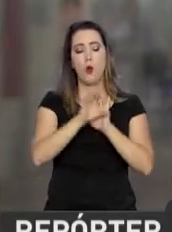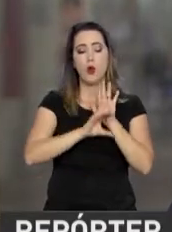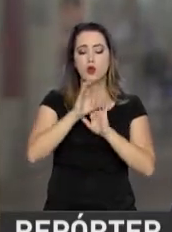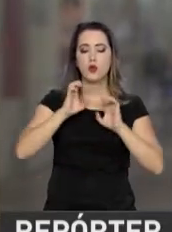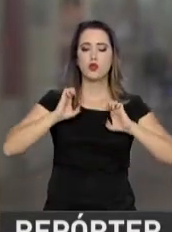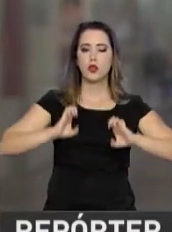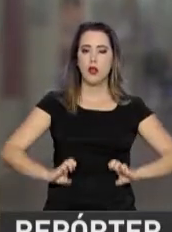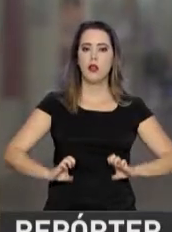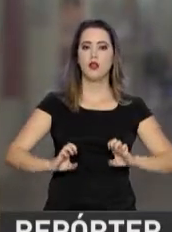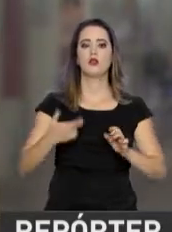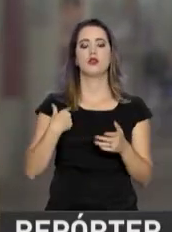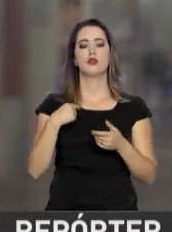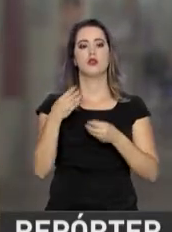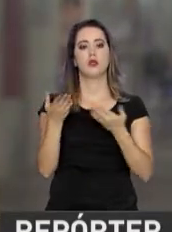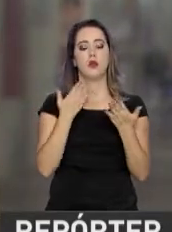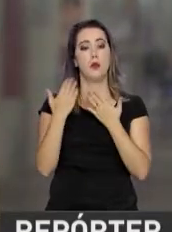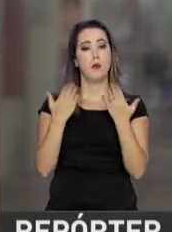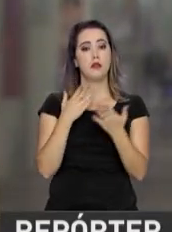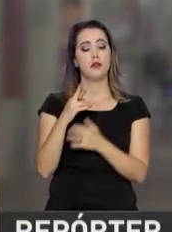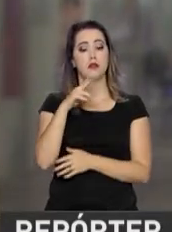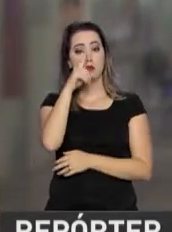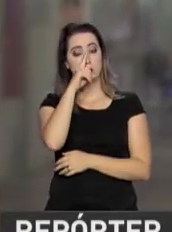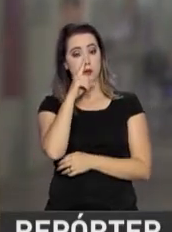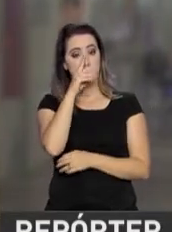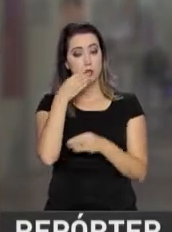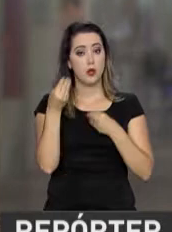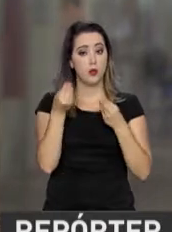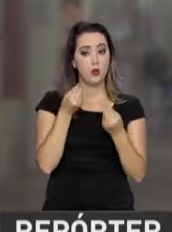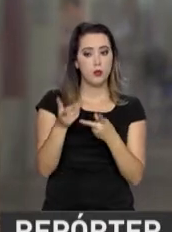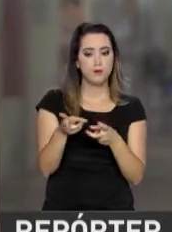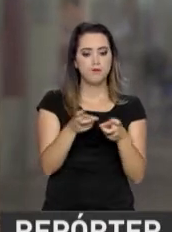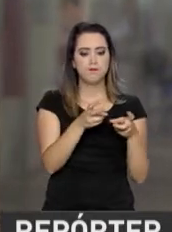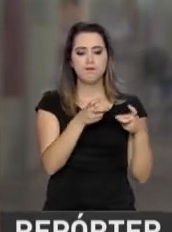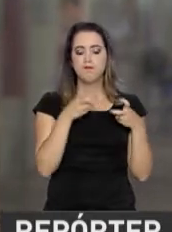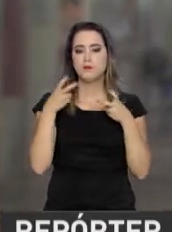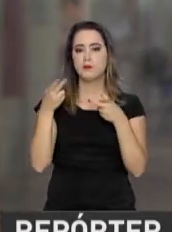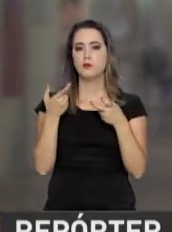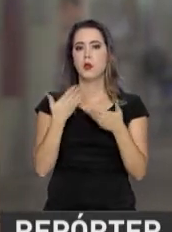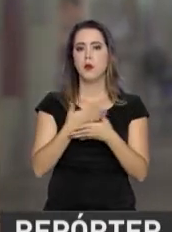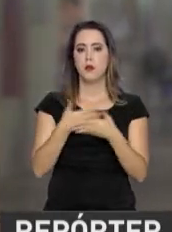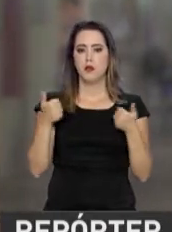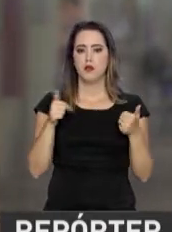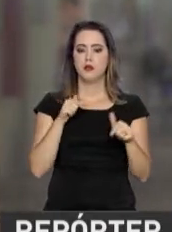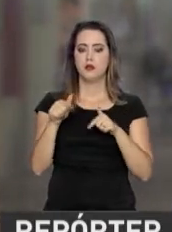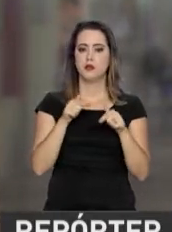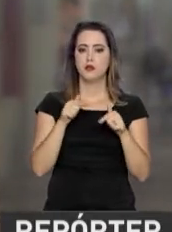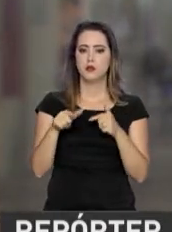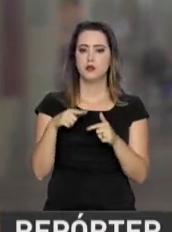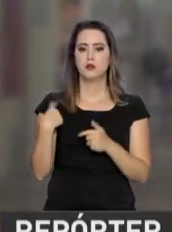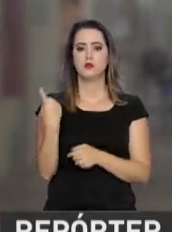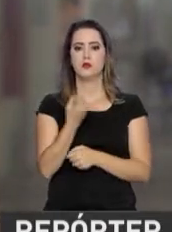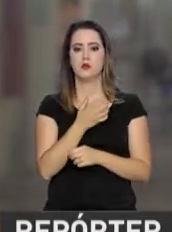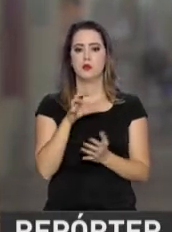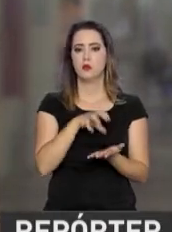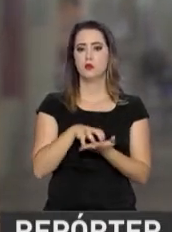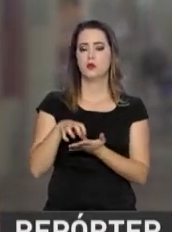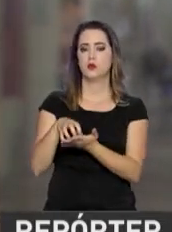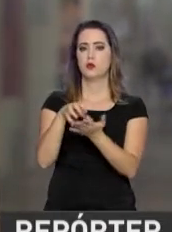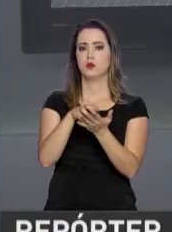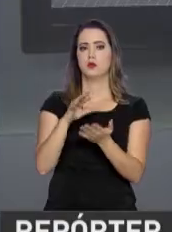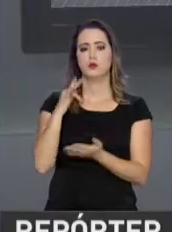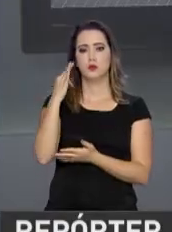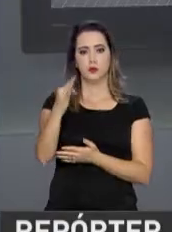tratamento de serviço que vão melhorar muito as condições ea segurança dos nossos órgãos num futuro